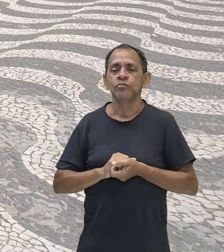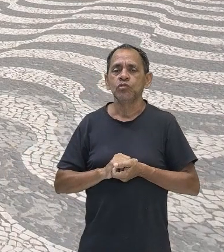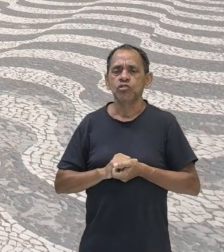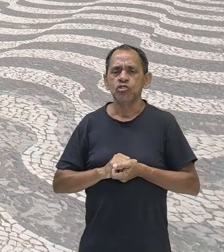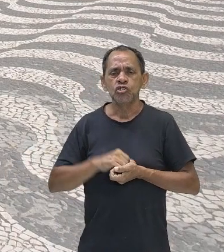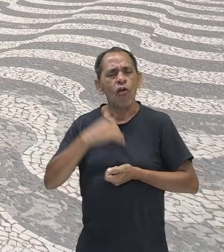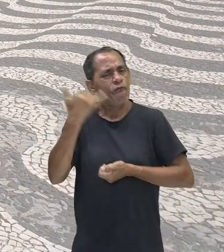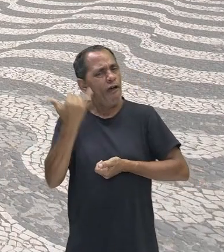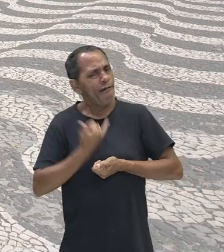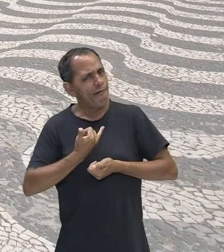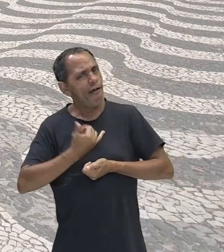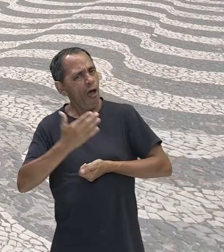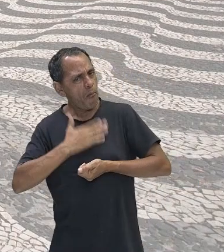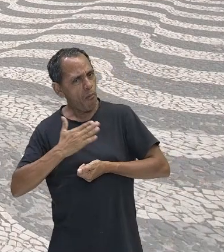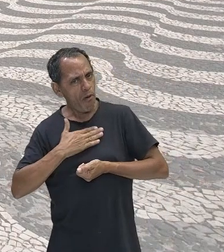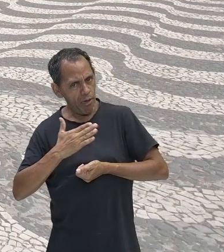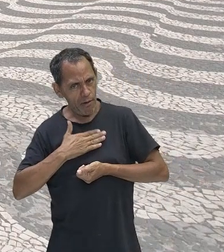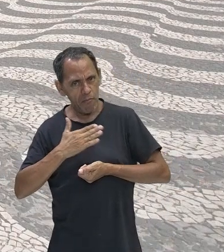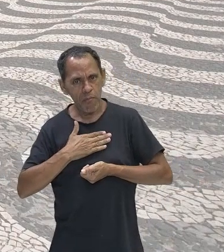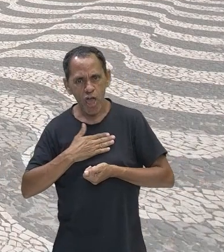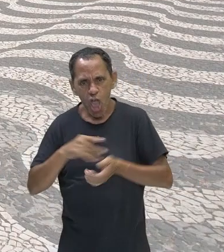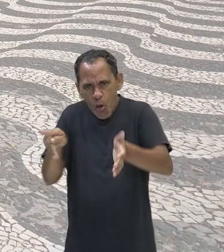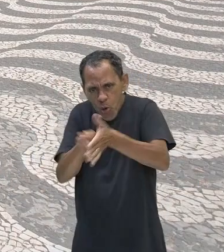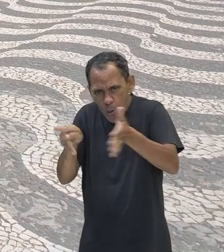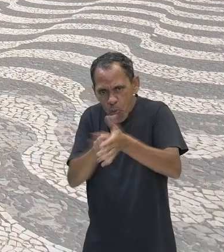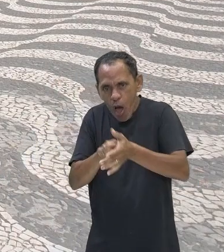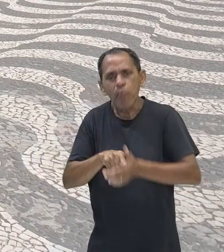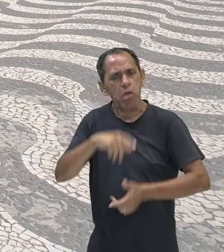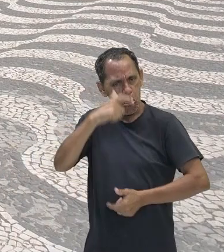aqui, depois da nossa lista, né, de